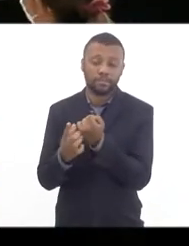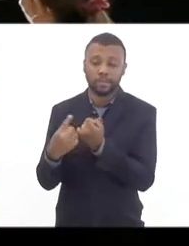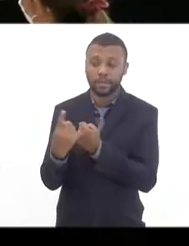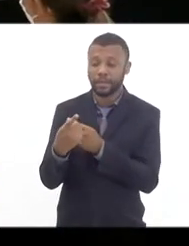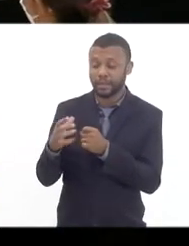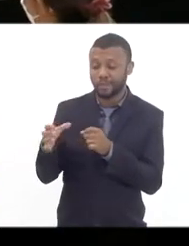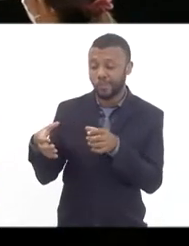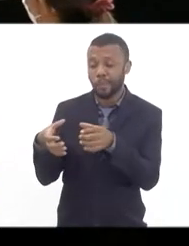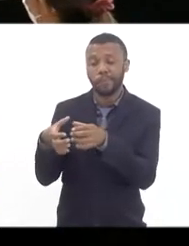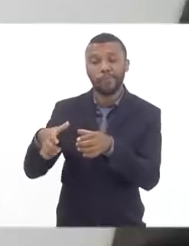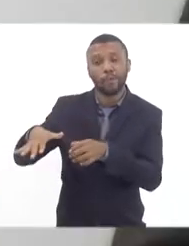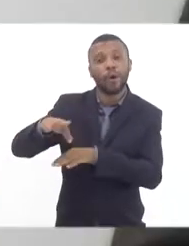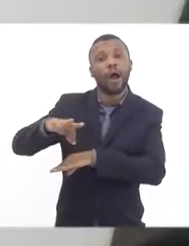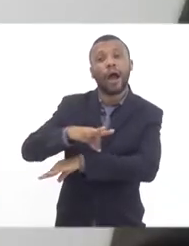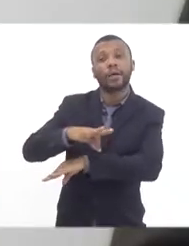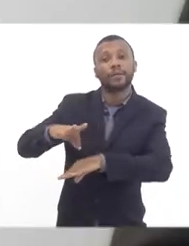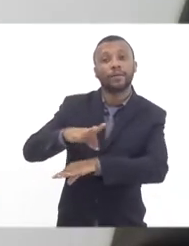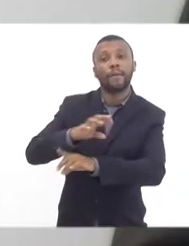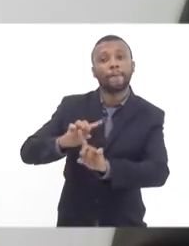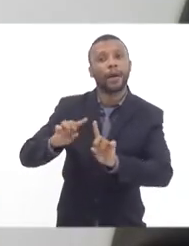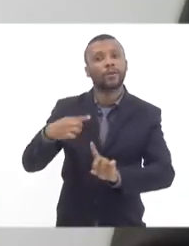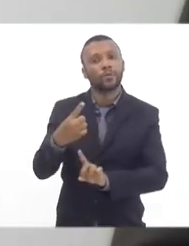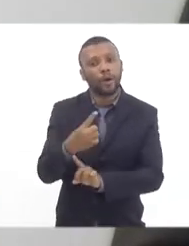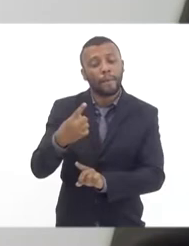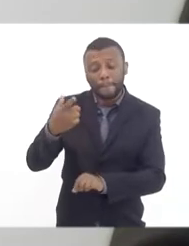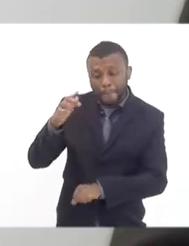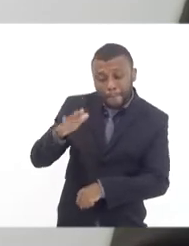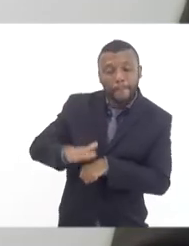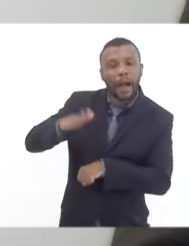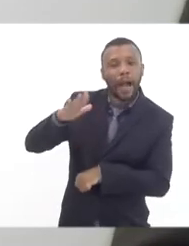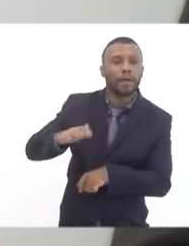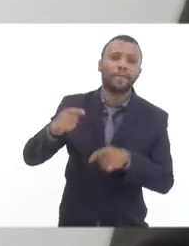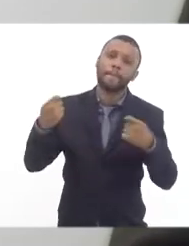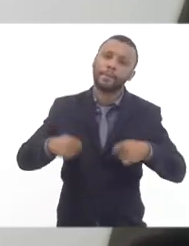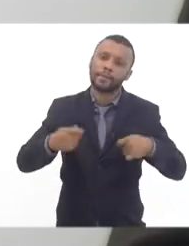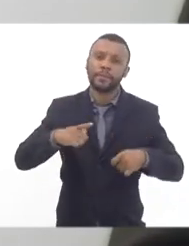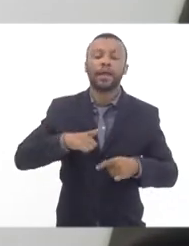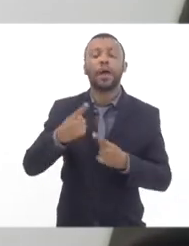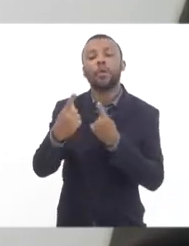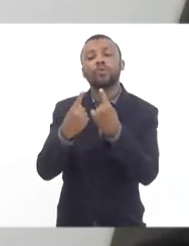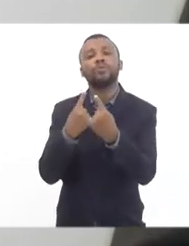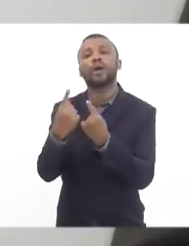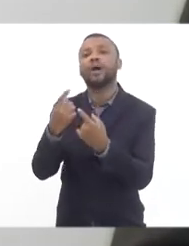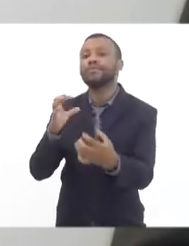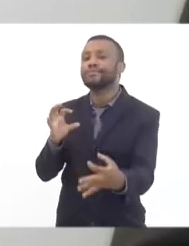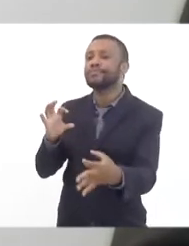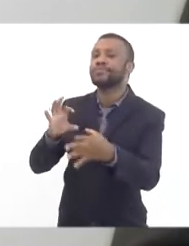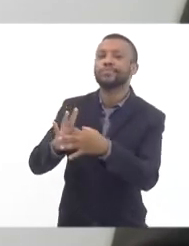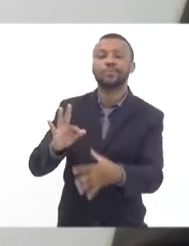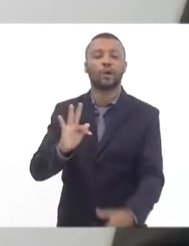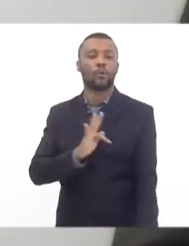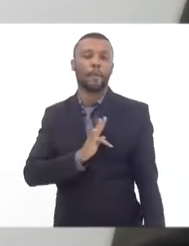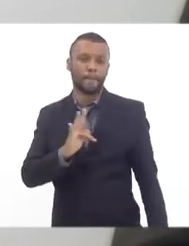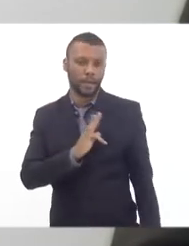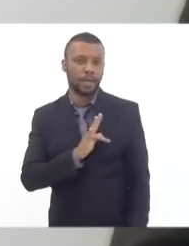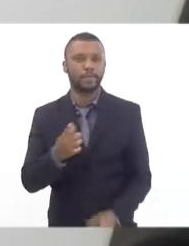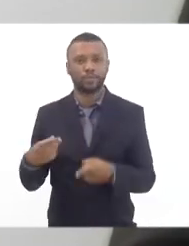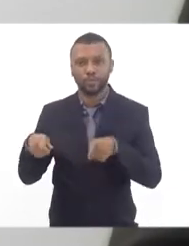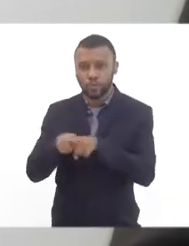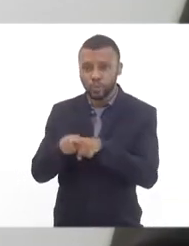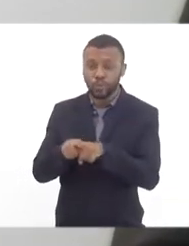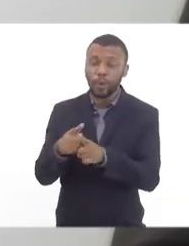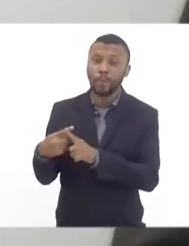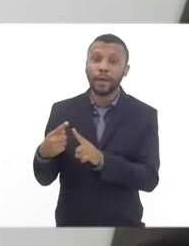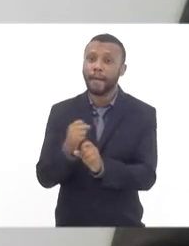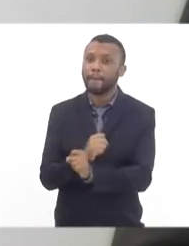arquitetônico, mas a gente, mais do que isso, precisa ter um diálogo muito grande com a PM, porque não é